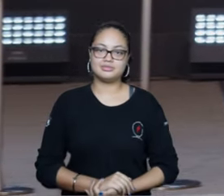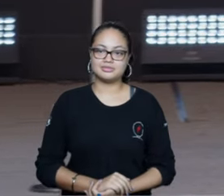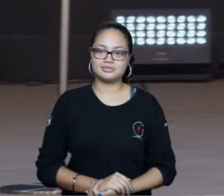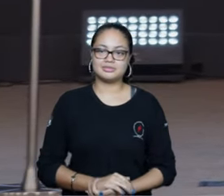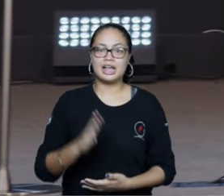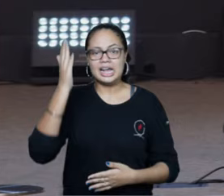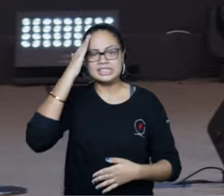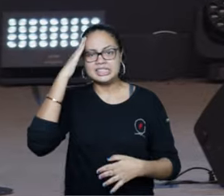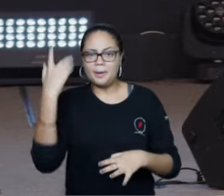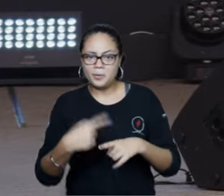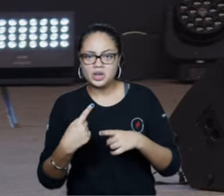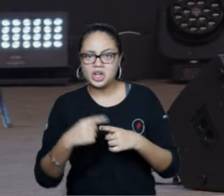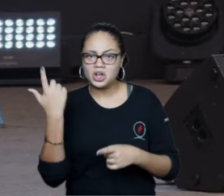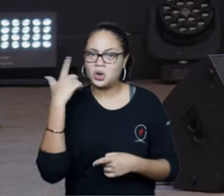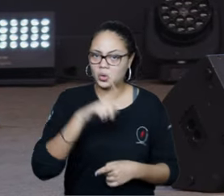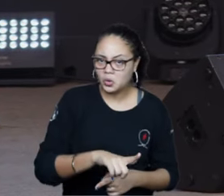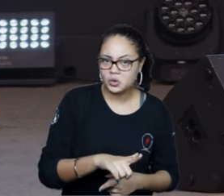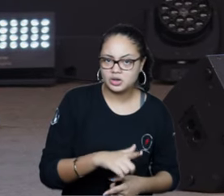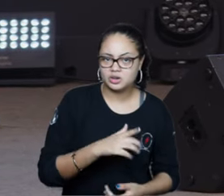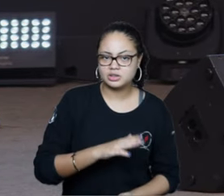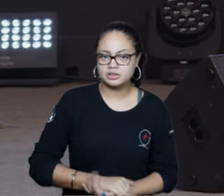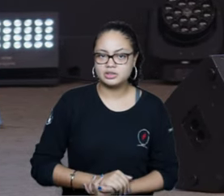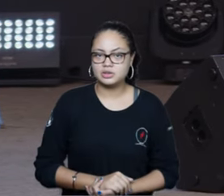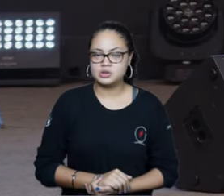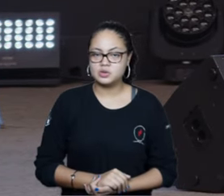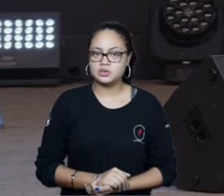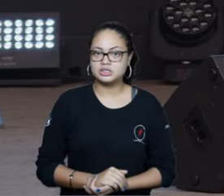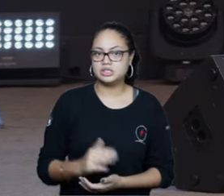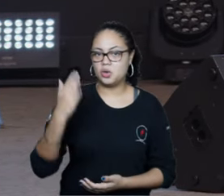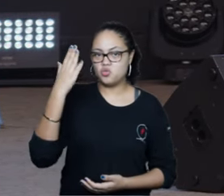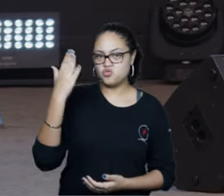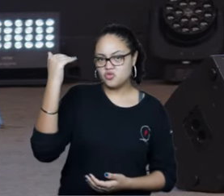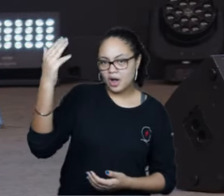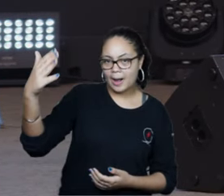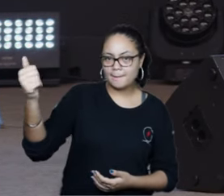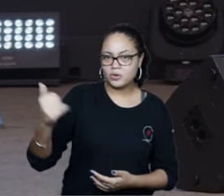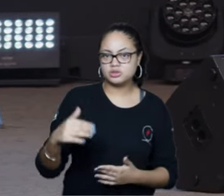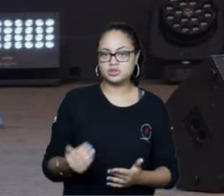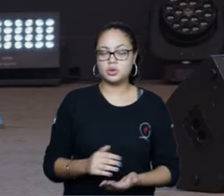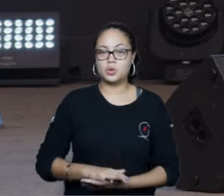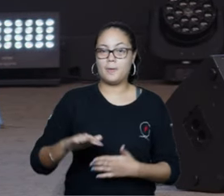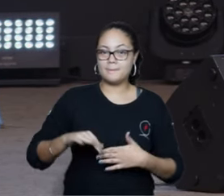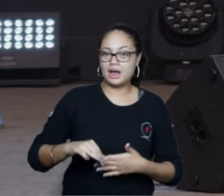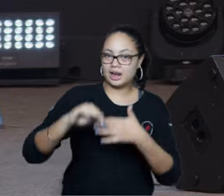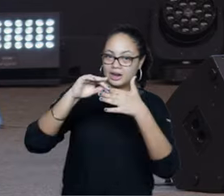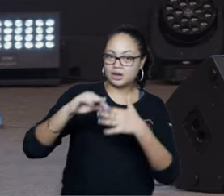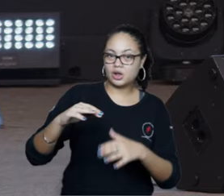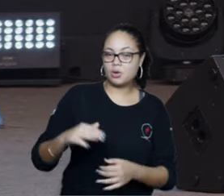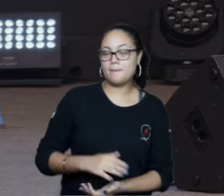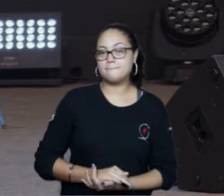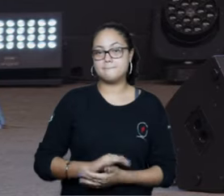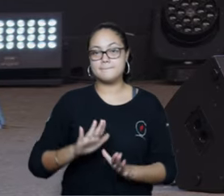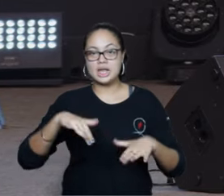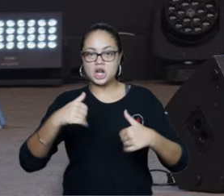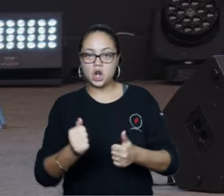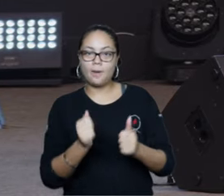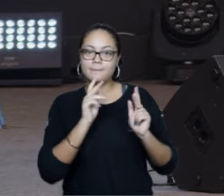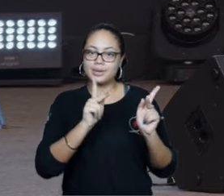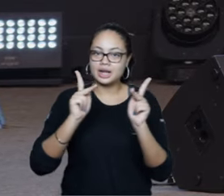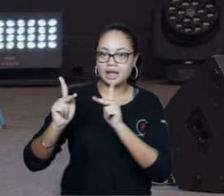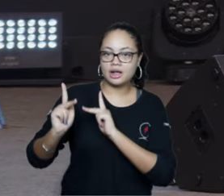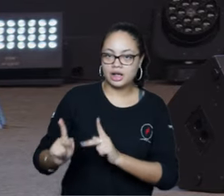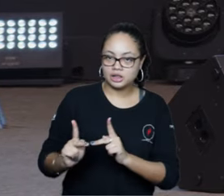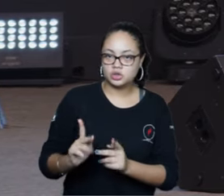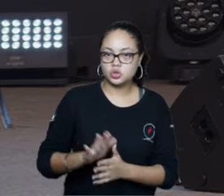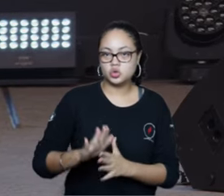sabe porque eu consegui trazer te de jeitos numa escola de líderes considerado o maior pregador do mundo americano o